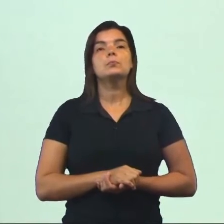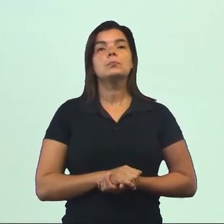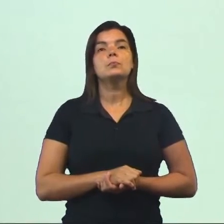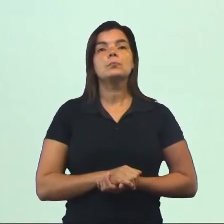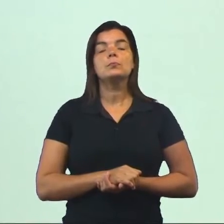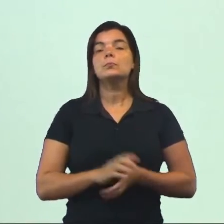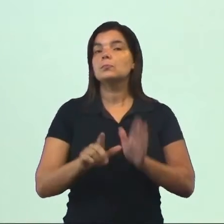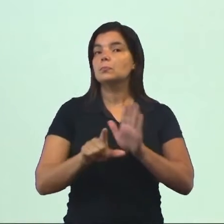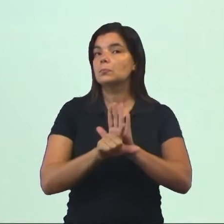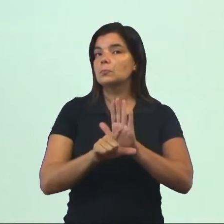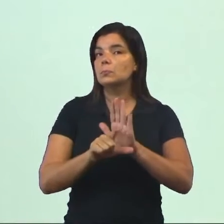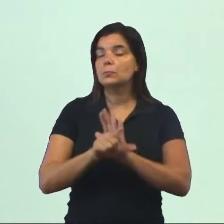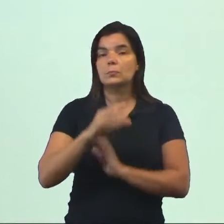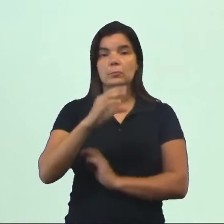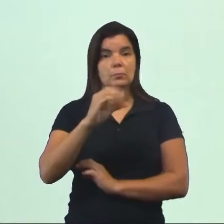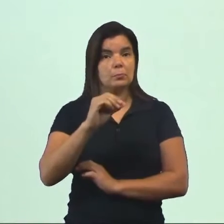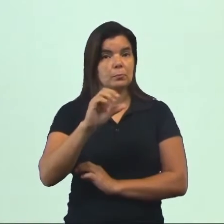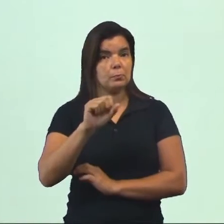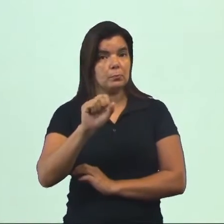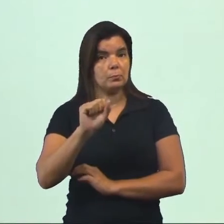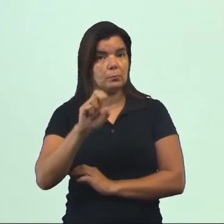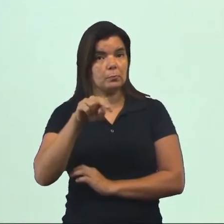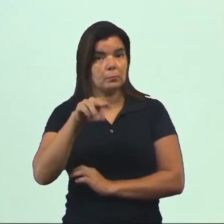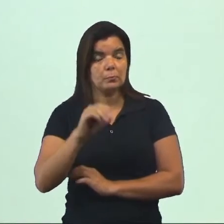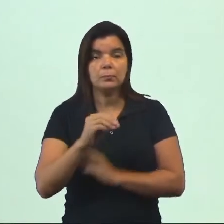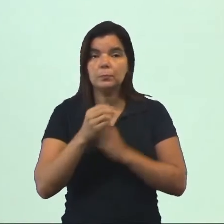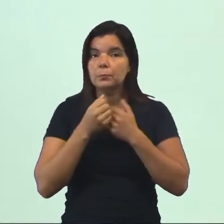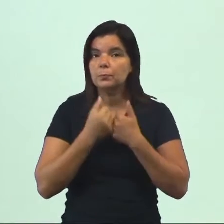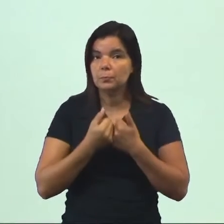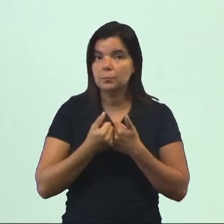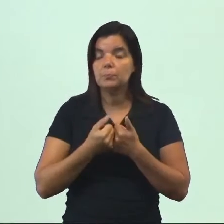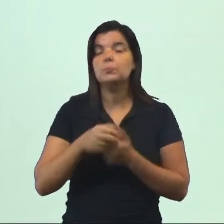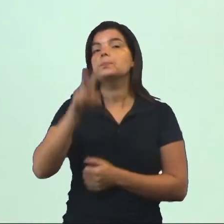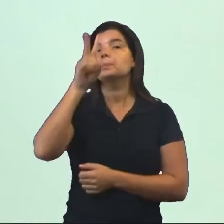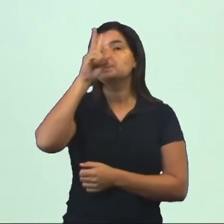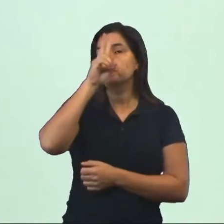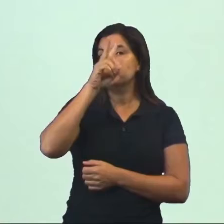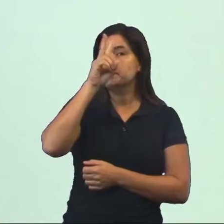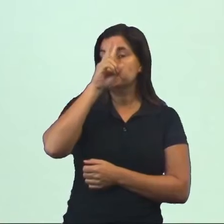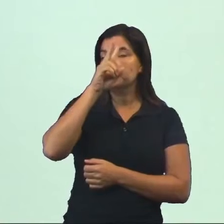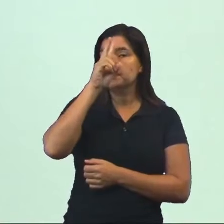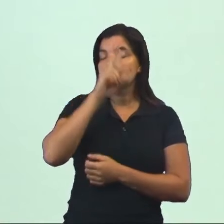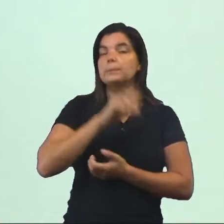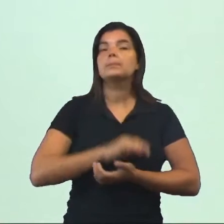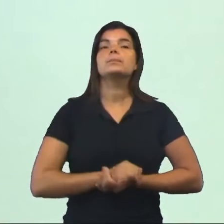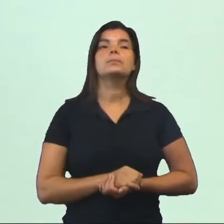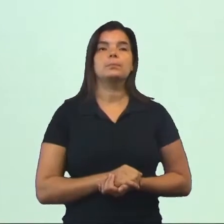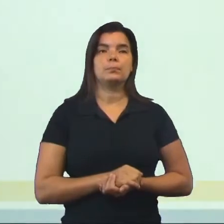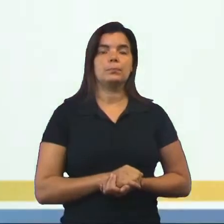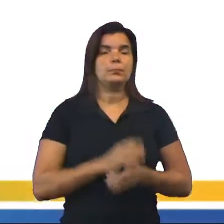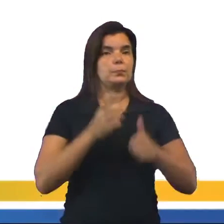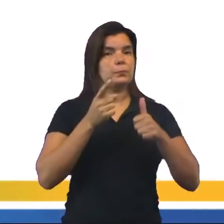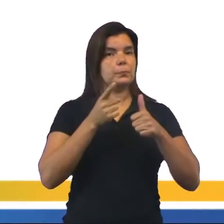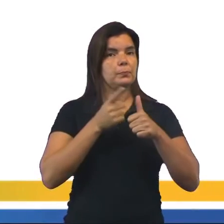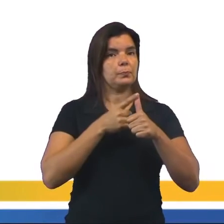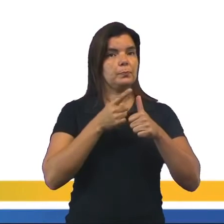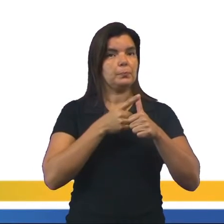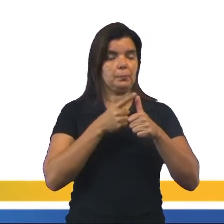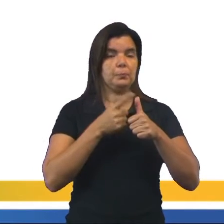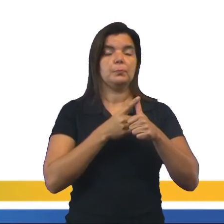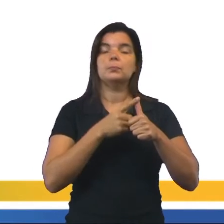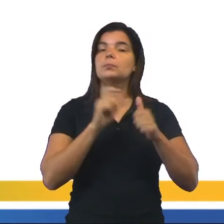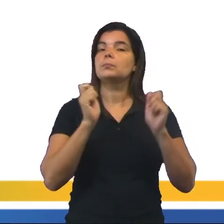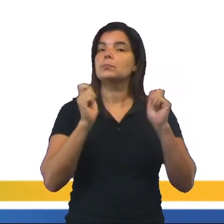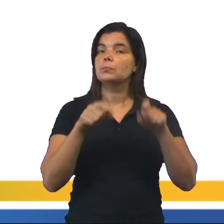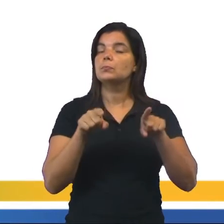a lei dos cossenos. Tudo bem? Lembrando que nós vamos ter a primeira,